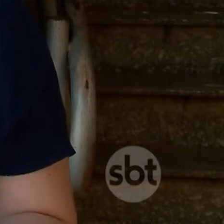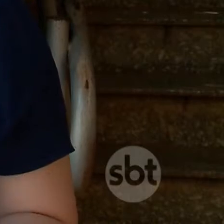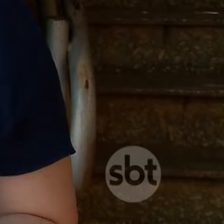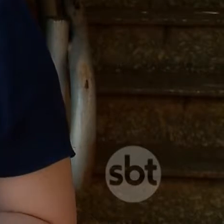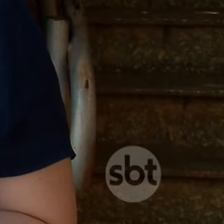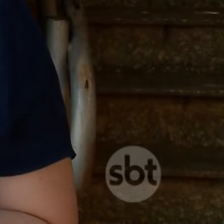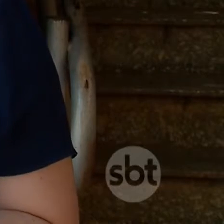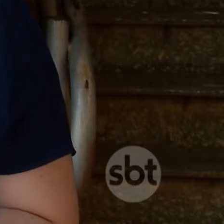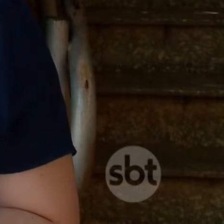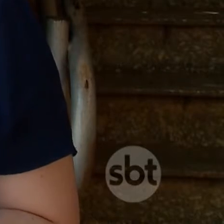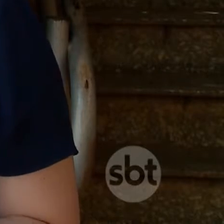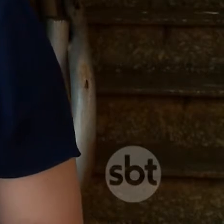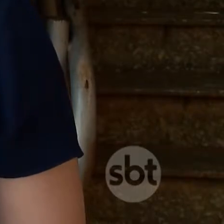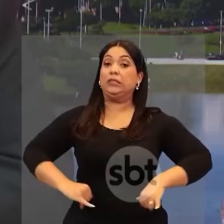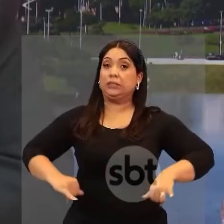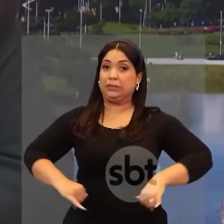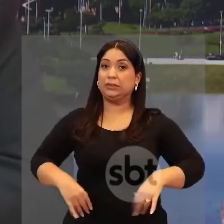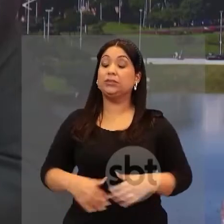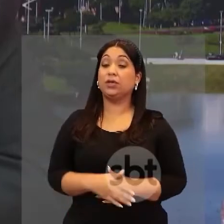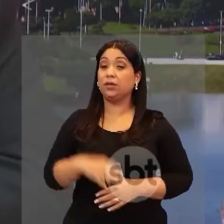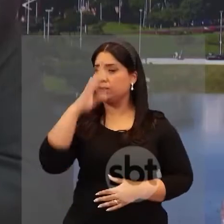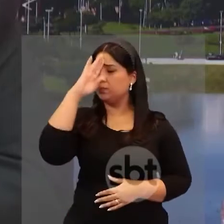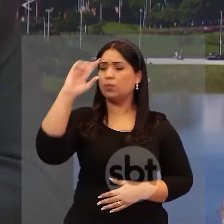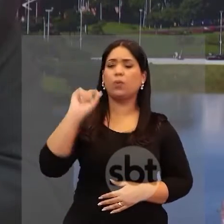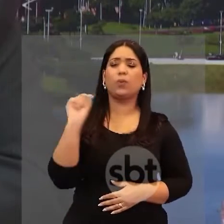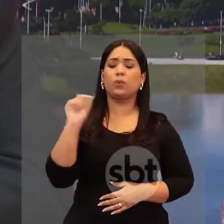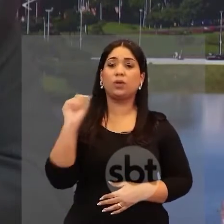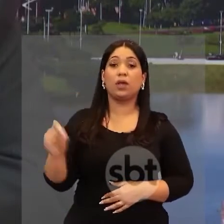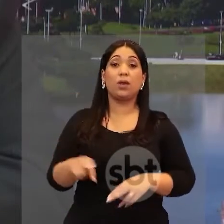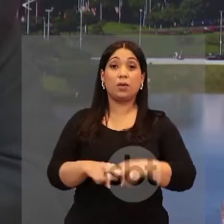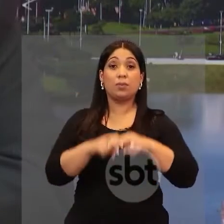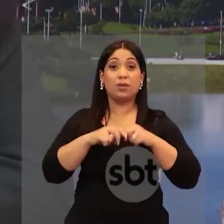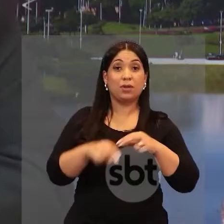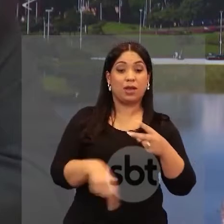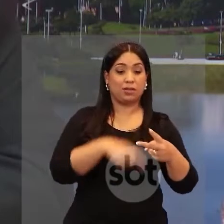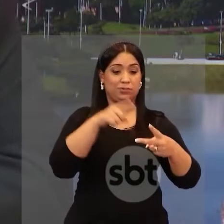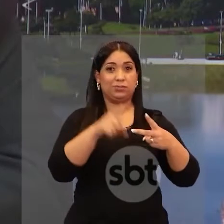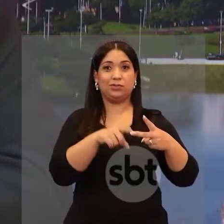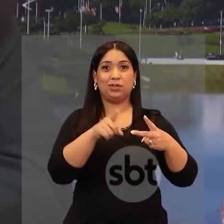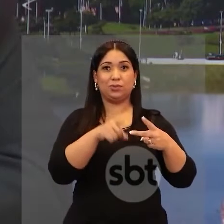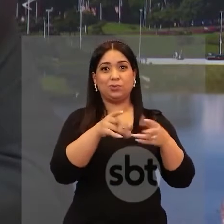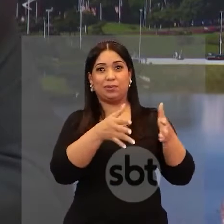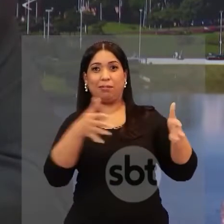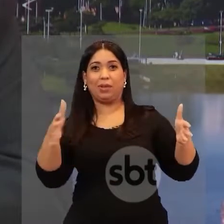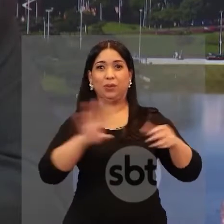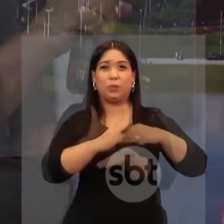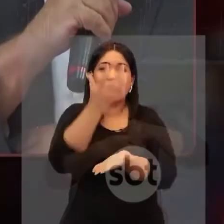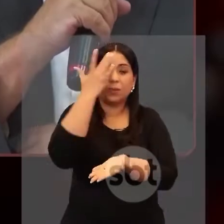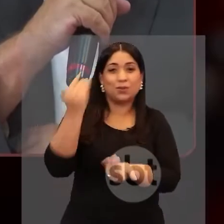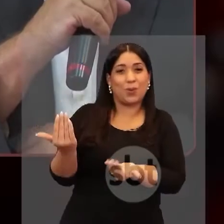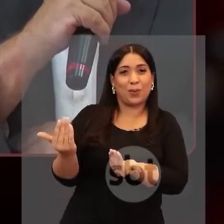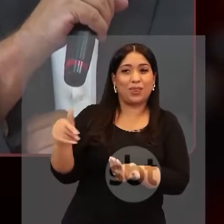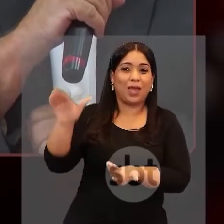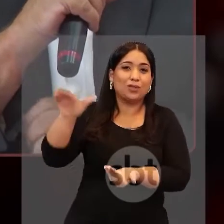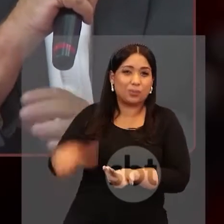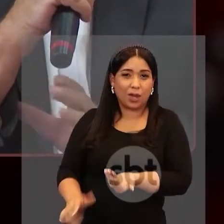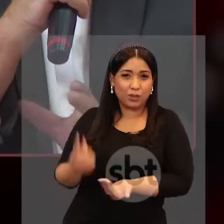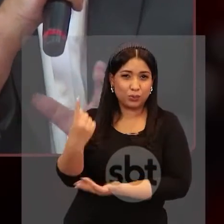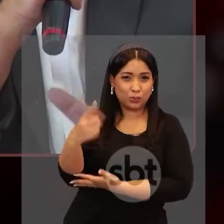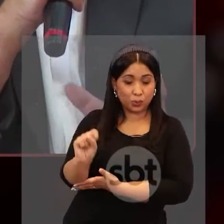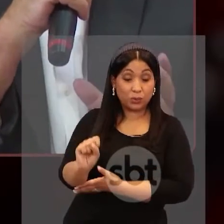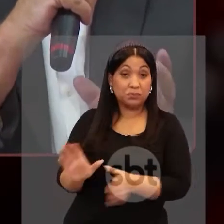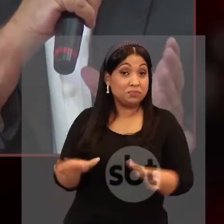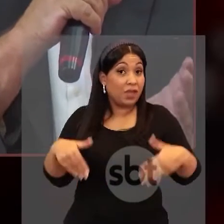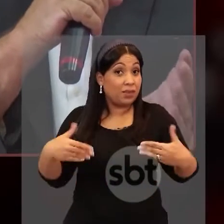contágio, de hospitalizações, que é o que a gente quer evitar. Durante a última live da Secretaria de Saúde, Aldenis Borim falou sobre a